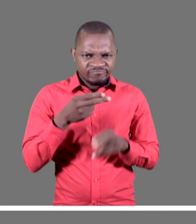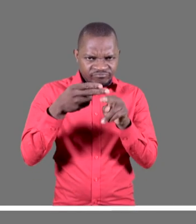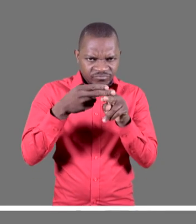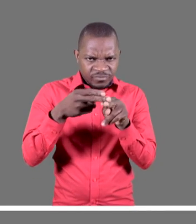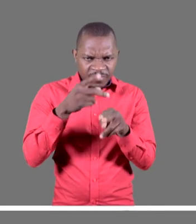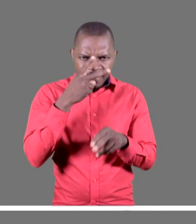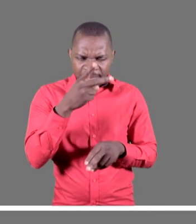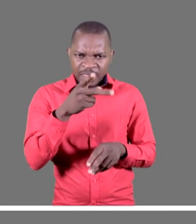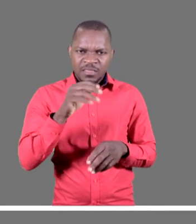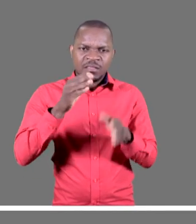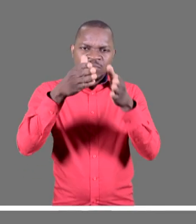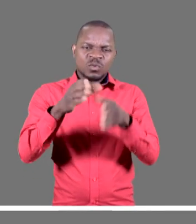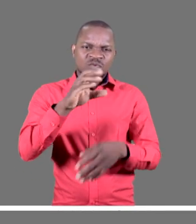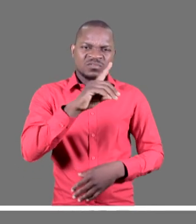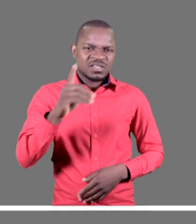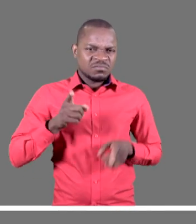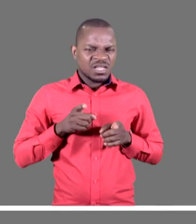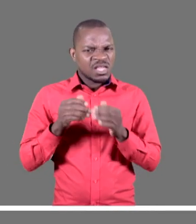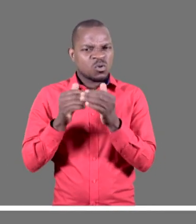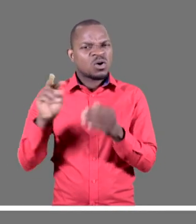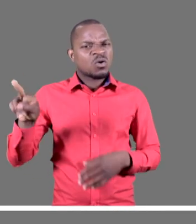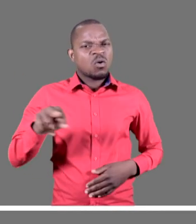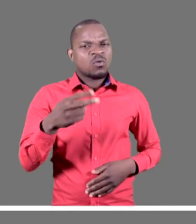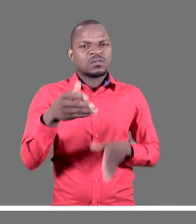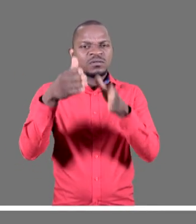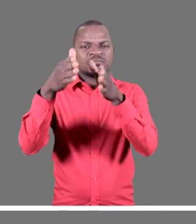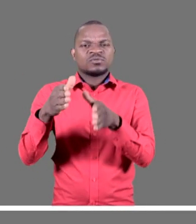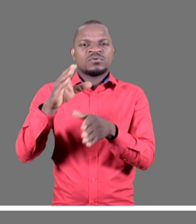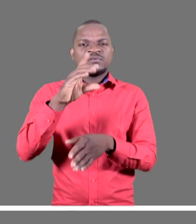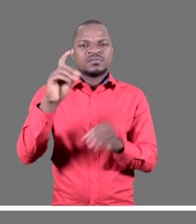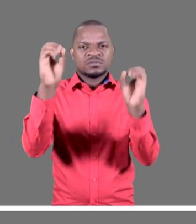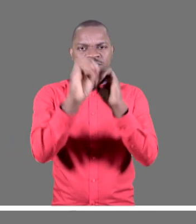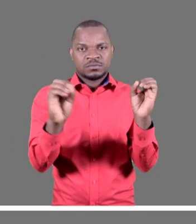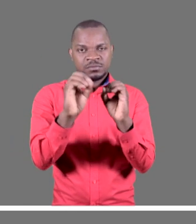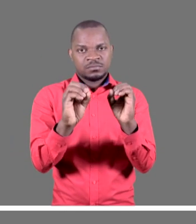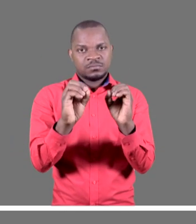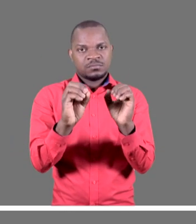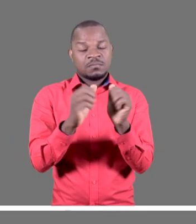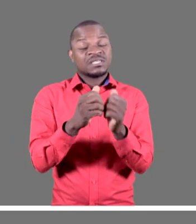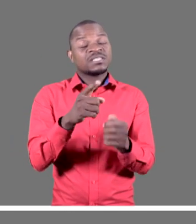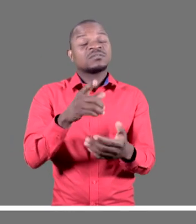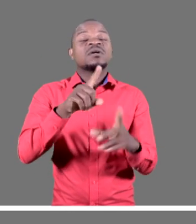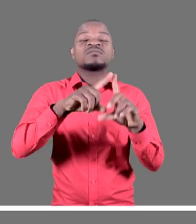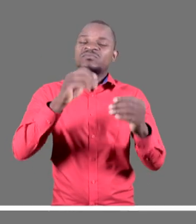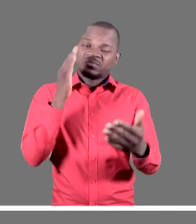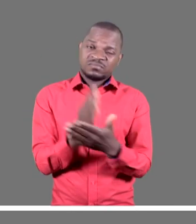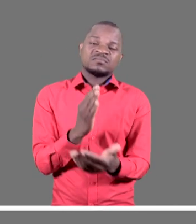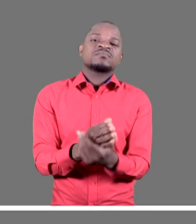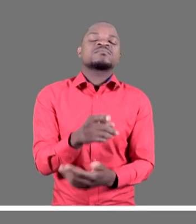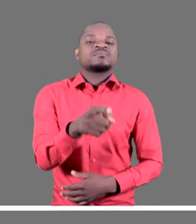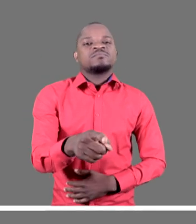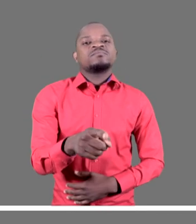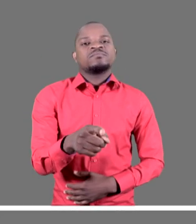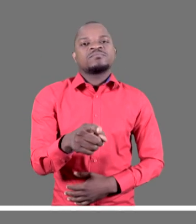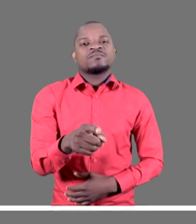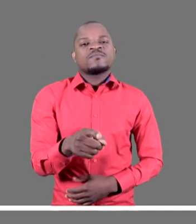deficiência é mulher como outras mulheres. Desculpa ser franca, mas esta é a realidade. E muitas delas que não